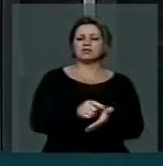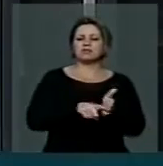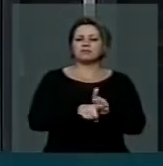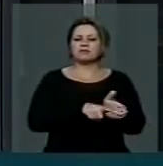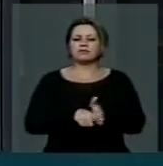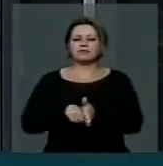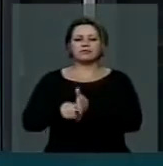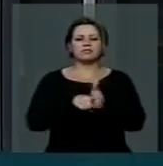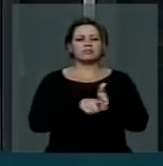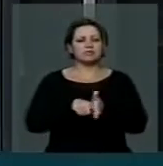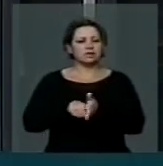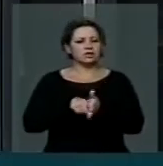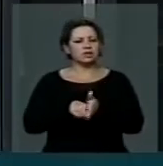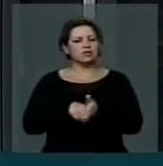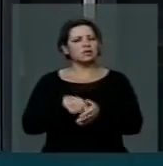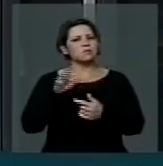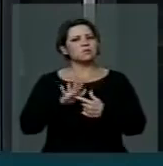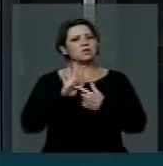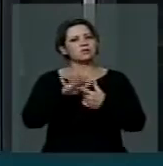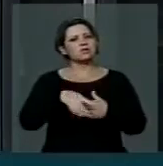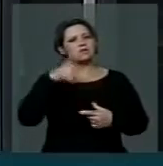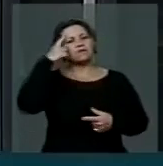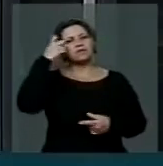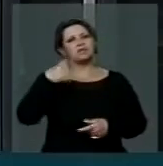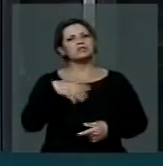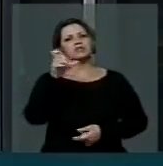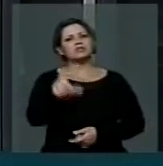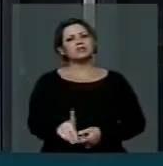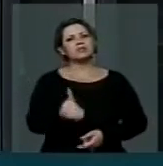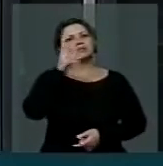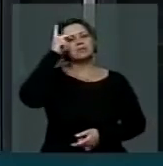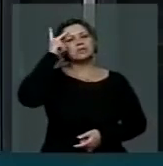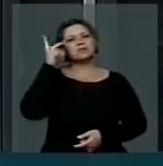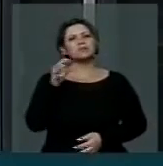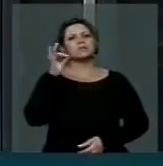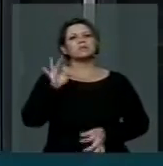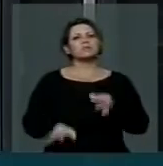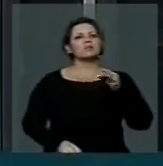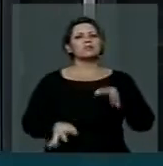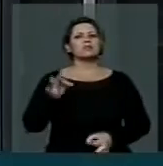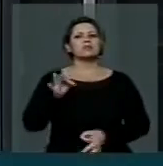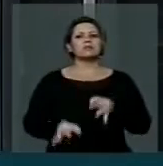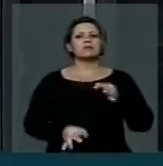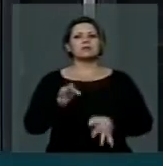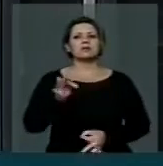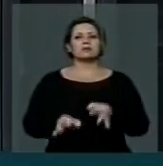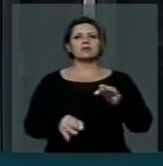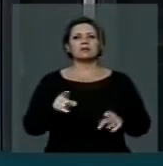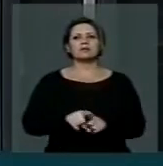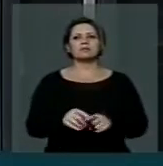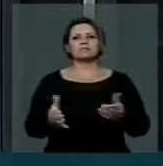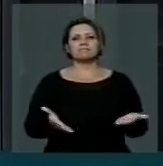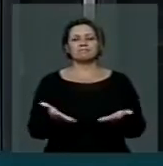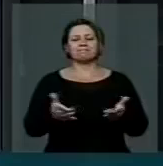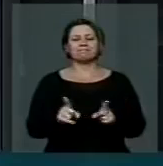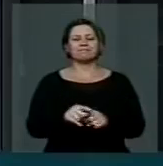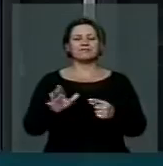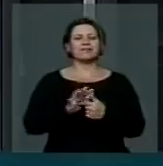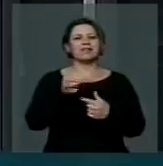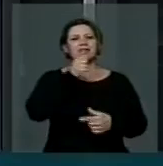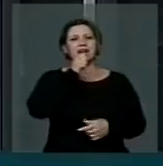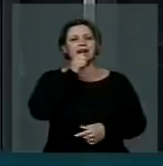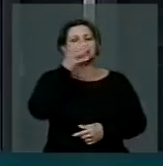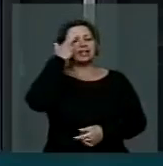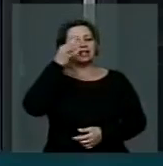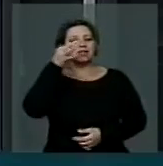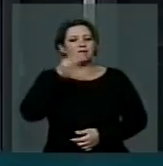investigue suspeitas ou indícios de violação de direitos humanos, o Tribunal Penal Internacional ainda não se